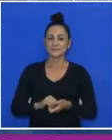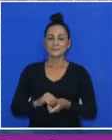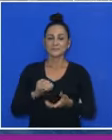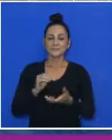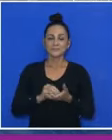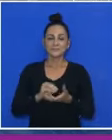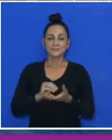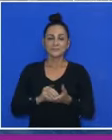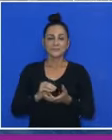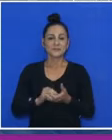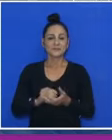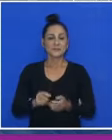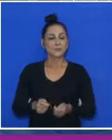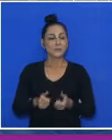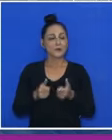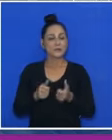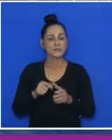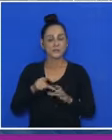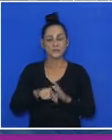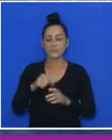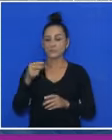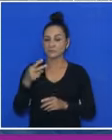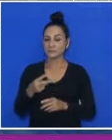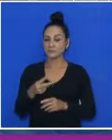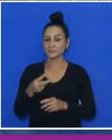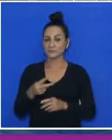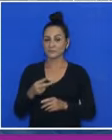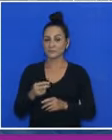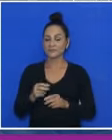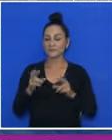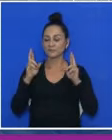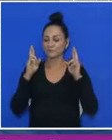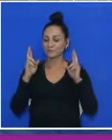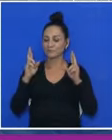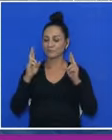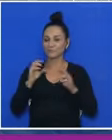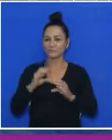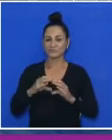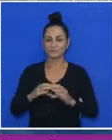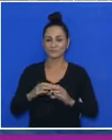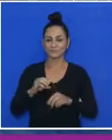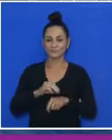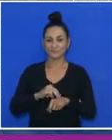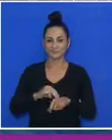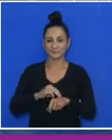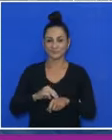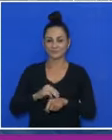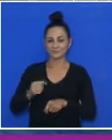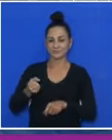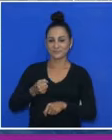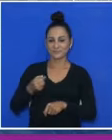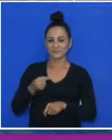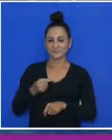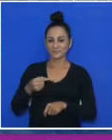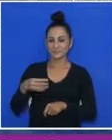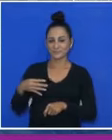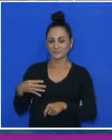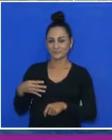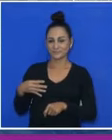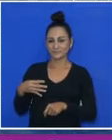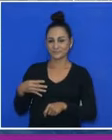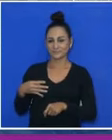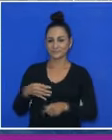Falta pouco, faltam 2 números. Estamos na torcida. Bola marrom, número 14. Marrom,